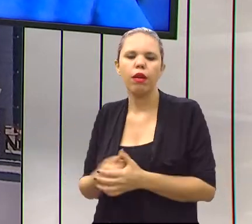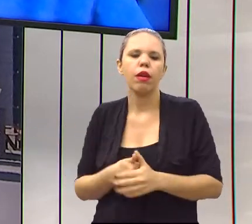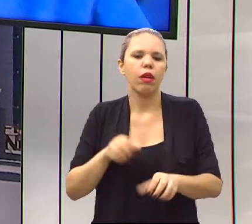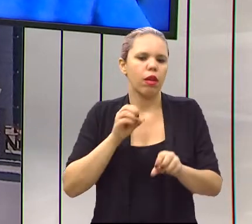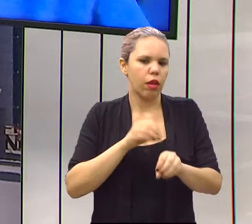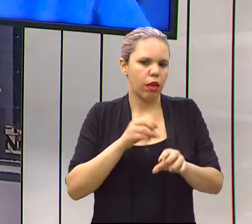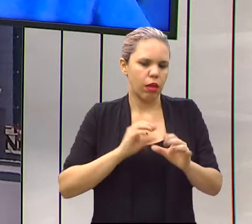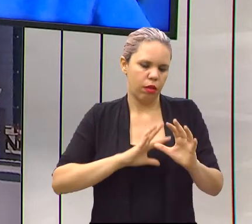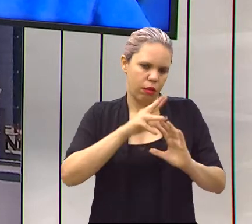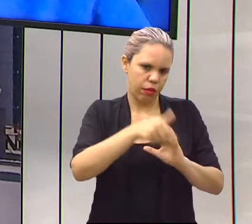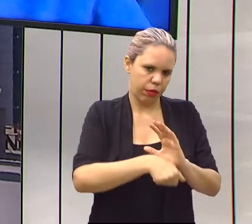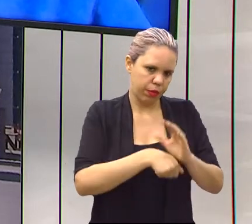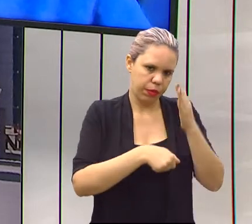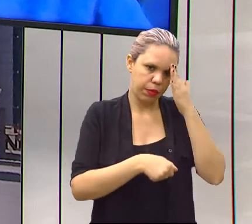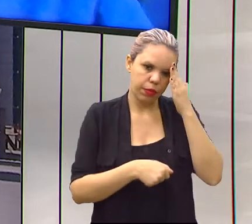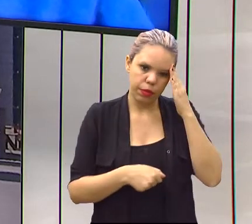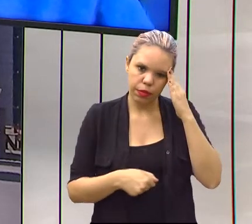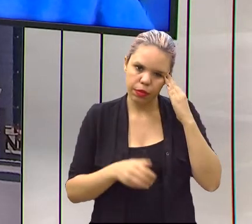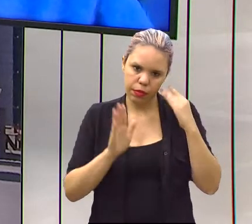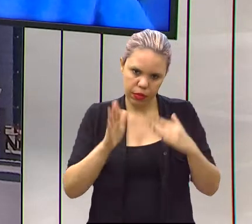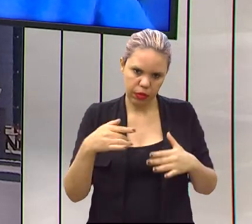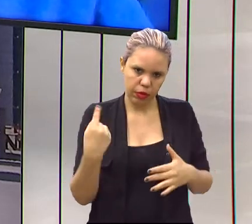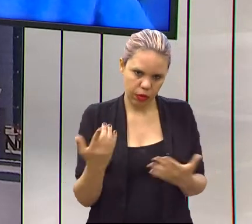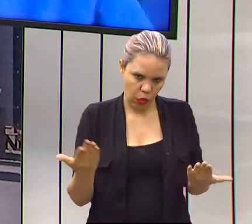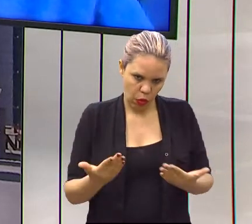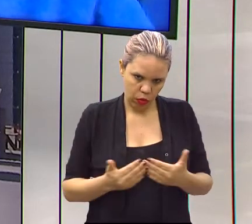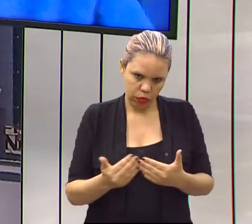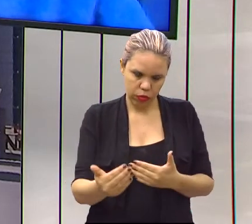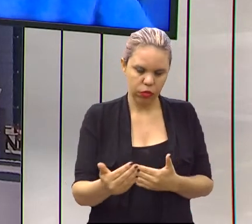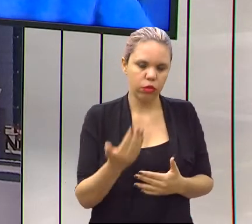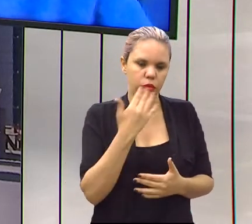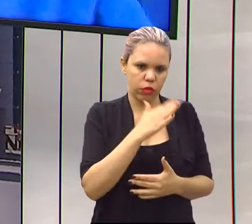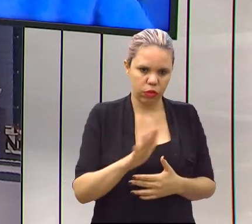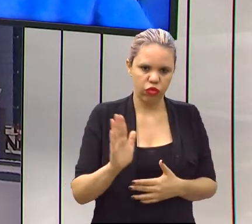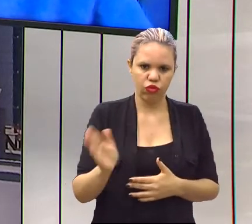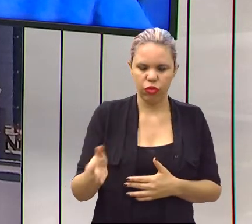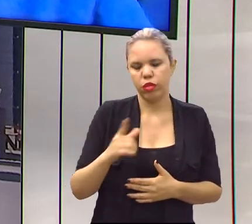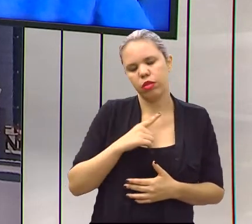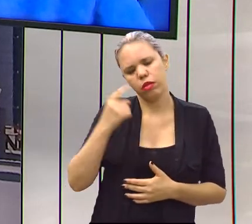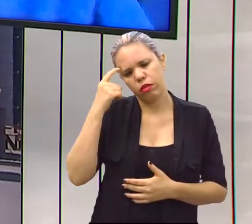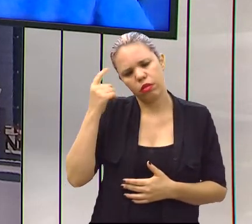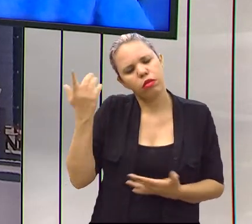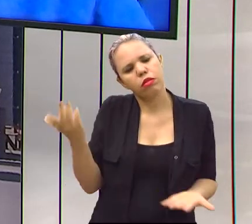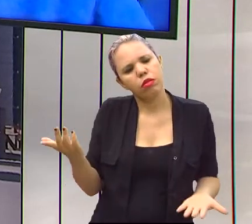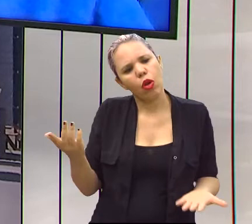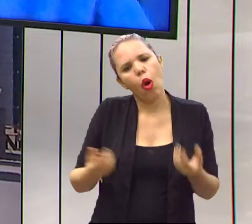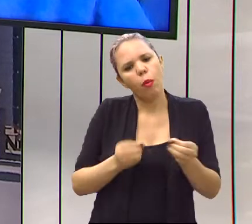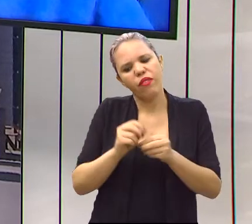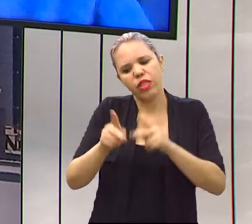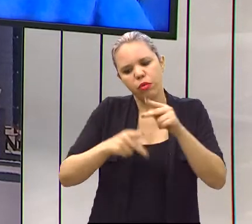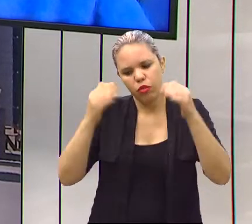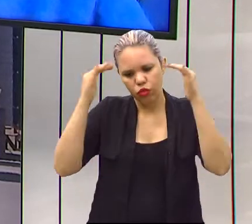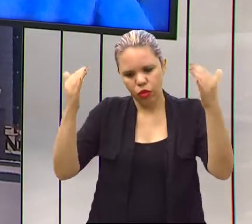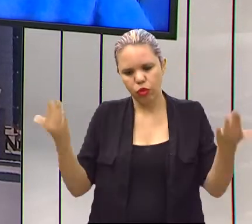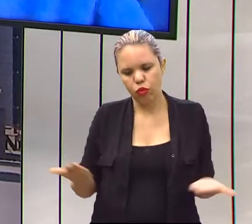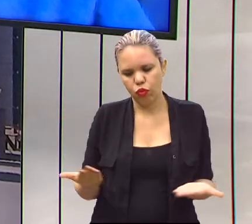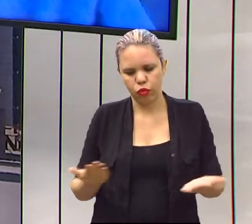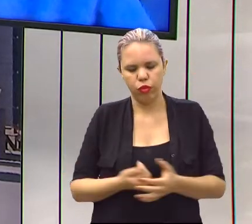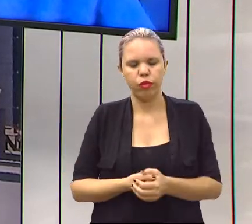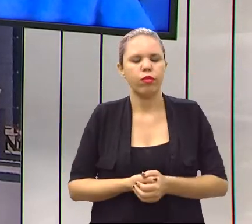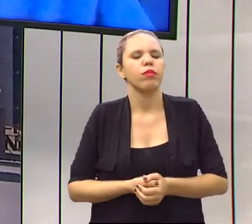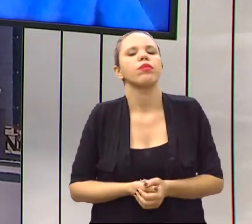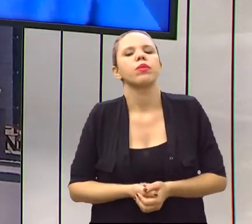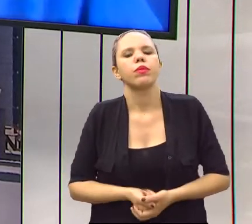né, na educação ambiental, mas já, porque as crianças já têm isso, mas como fazer isso para os adultos de